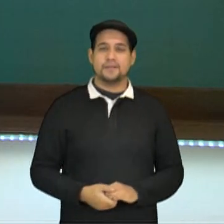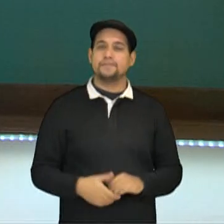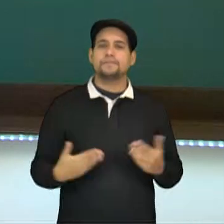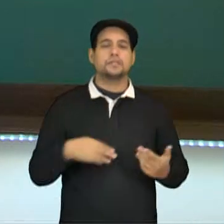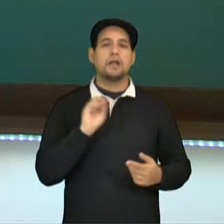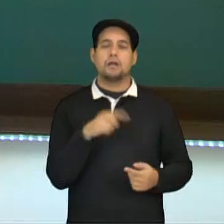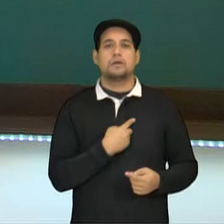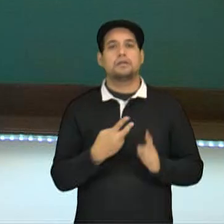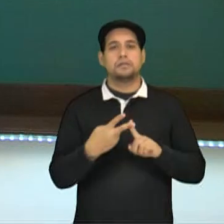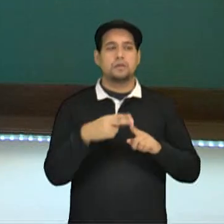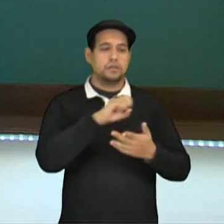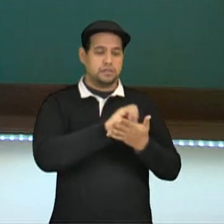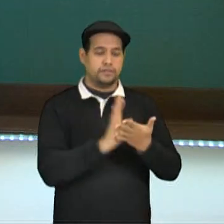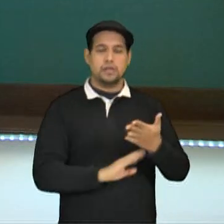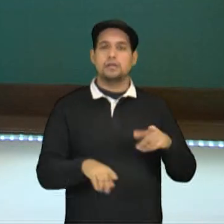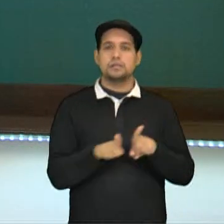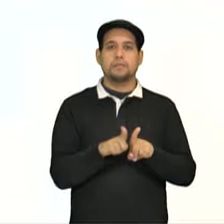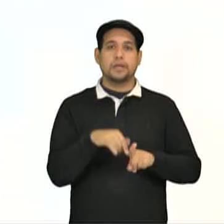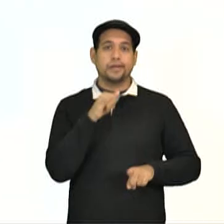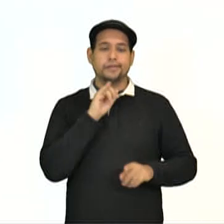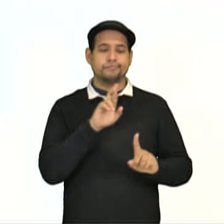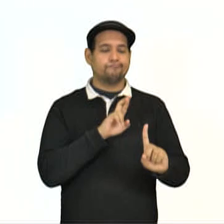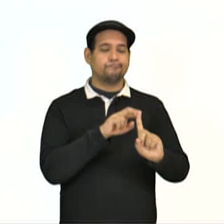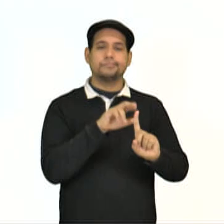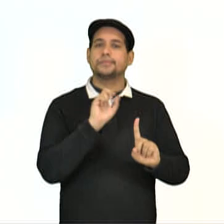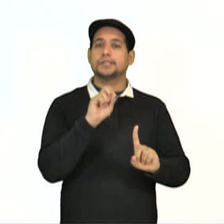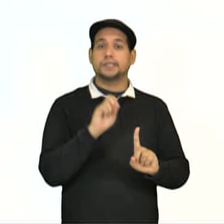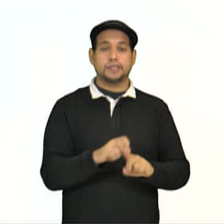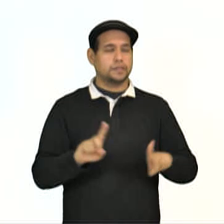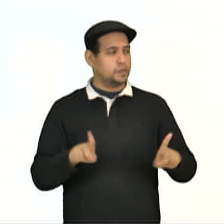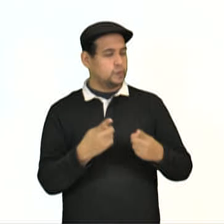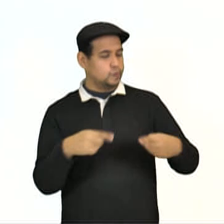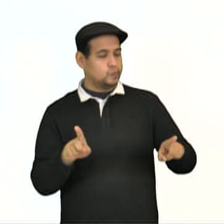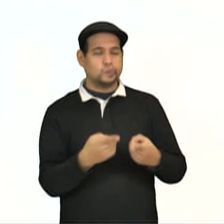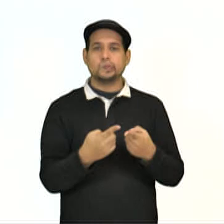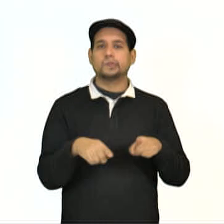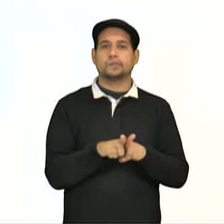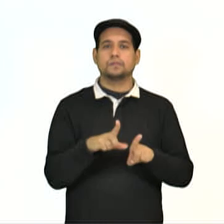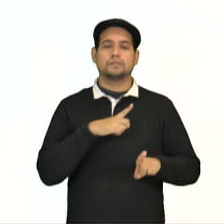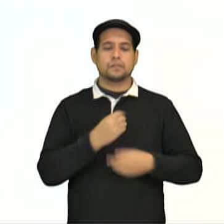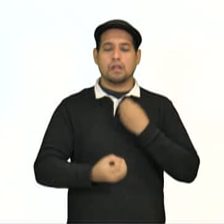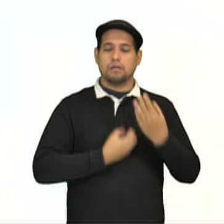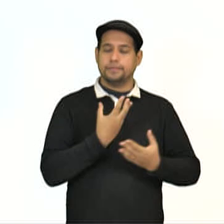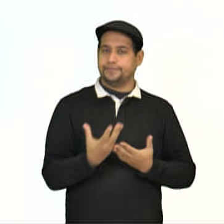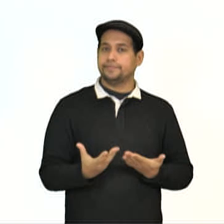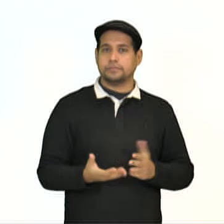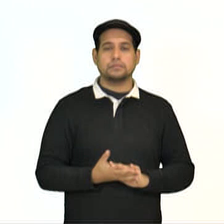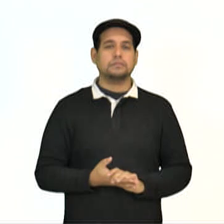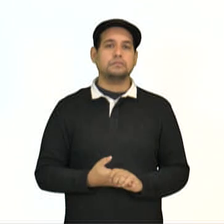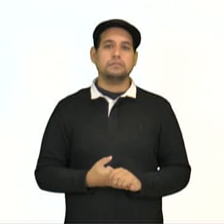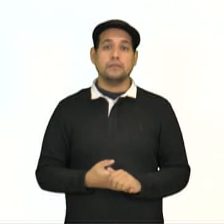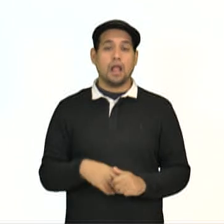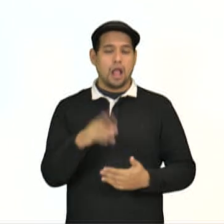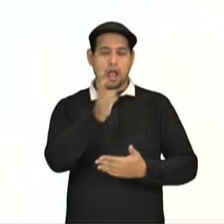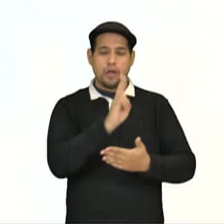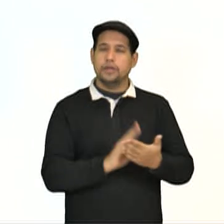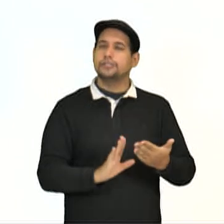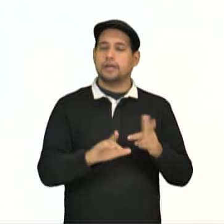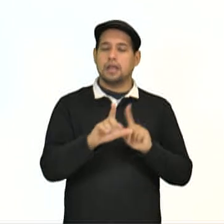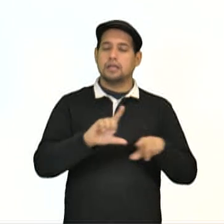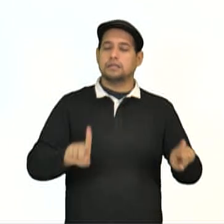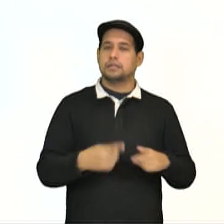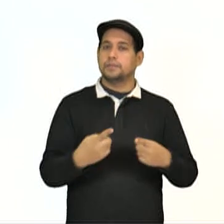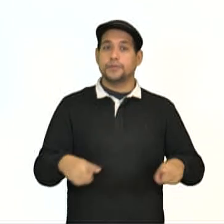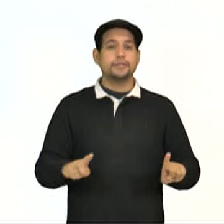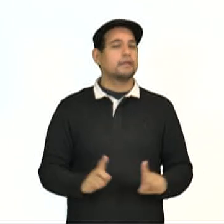Então, vamos à segunda atividade, referente à letra dessa música e ao poema também. Ao lermos a letra da